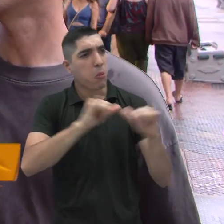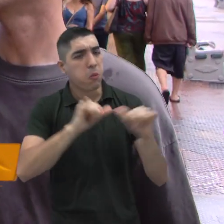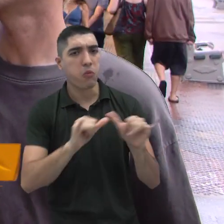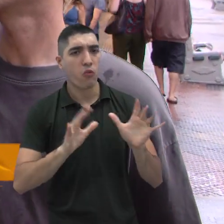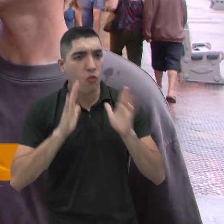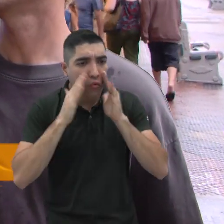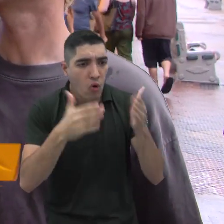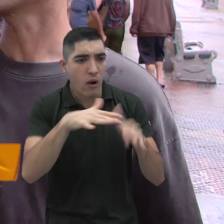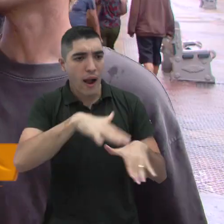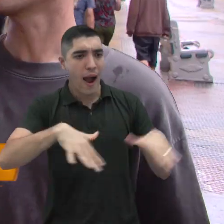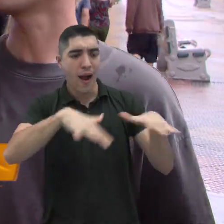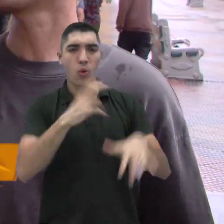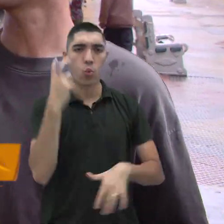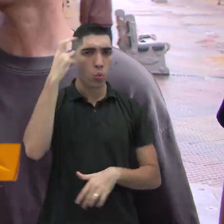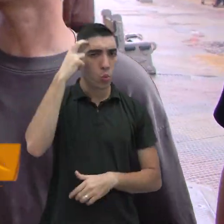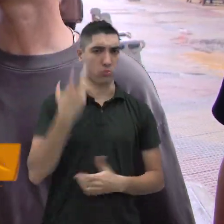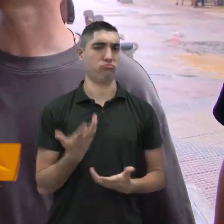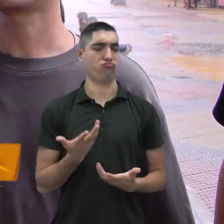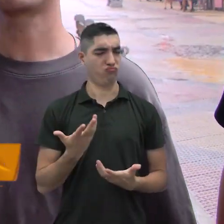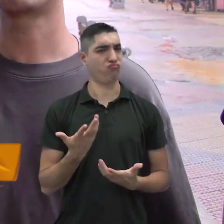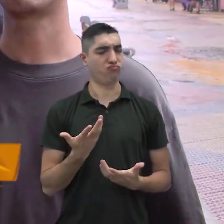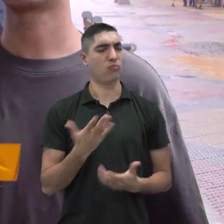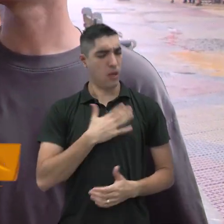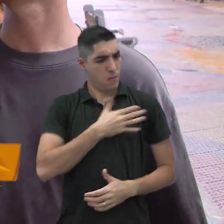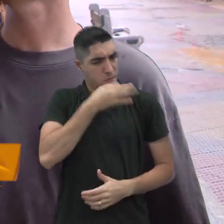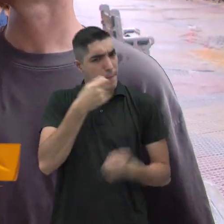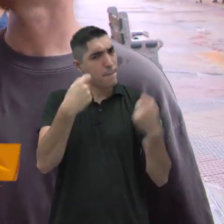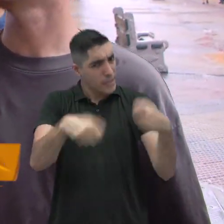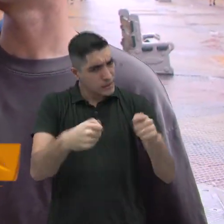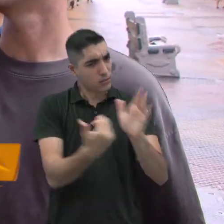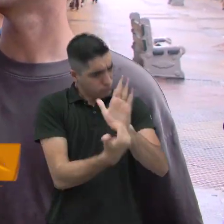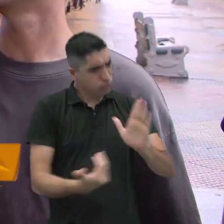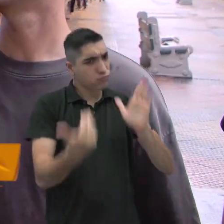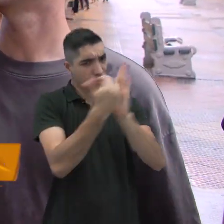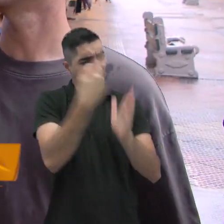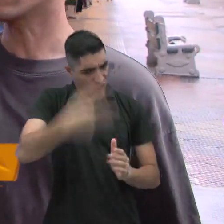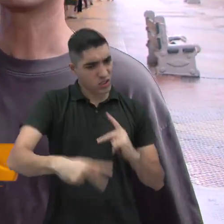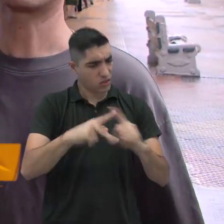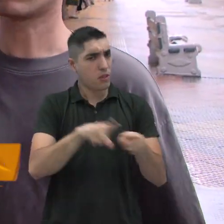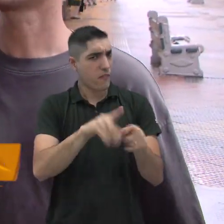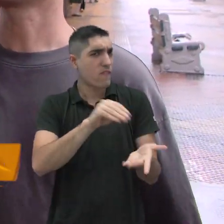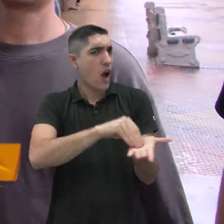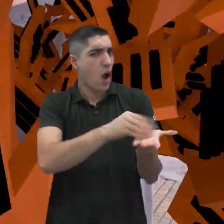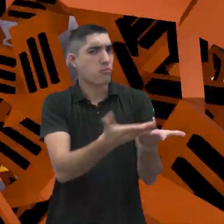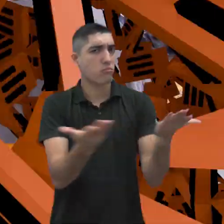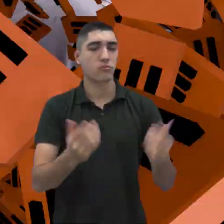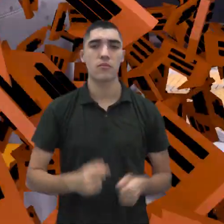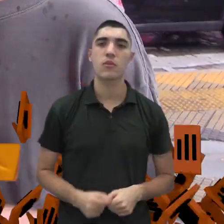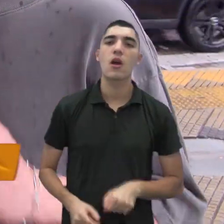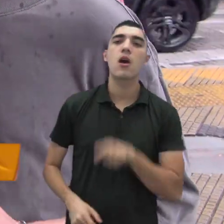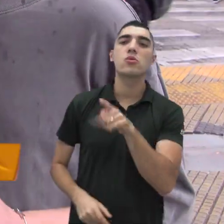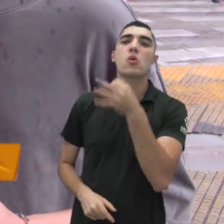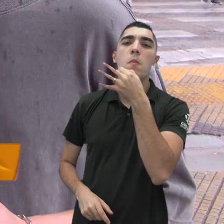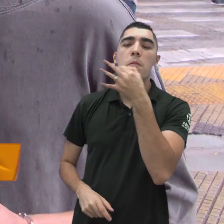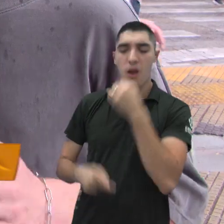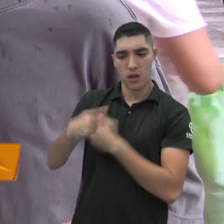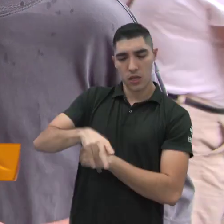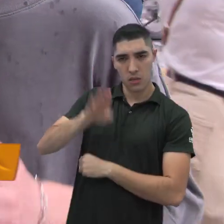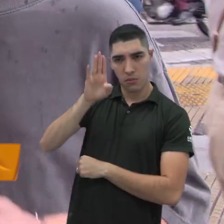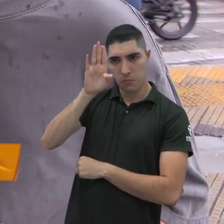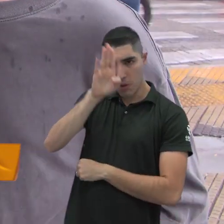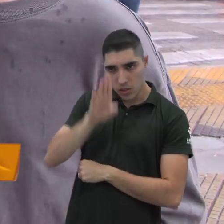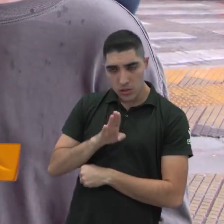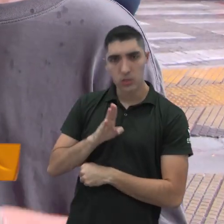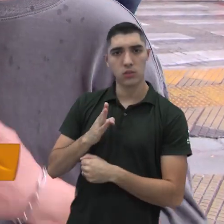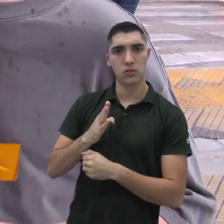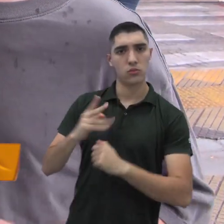proposta cultural, assim, né? Eu acho que é uma parte que tem que aumentar e inclusive na nossa cidade, eu acho que falta muito. Né? Quero saber o seguinte, você acha que no nosso país,